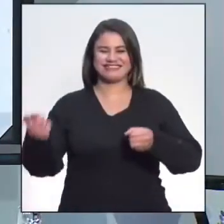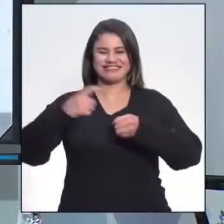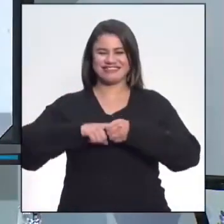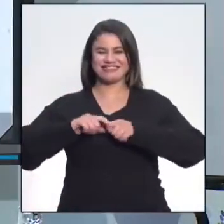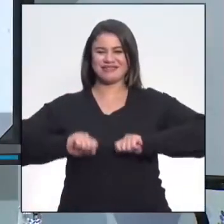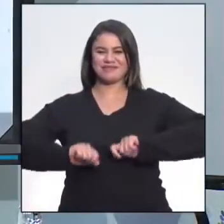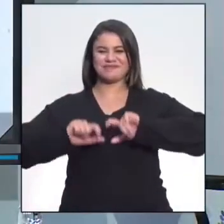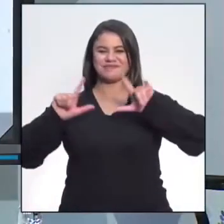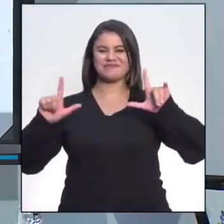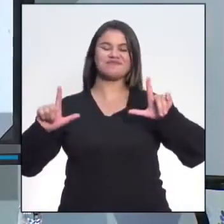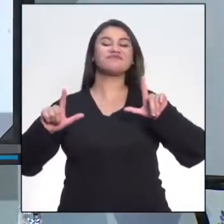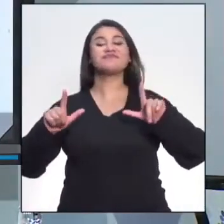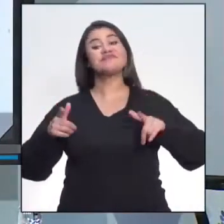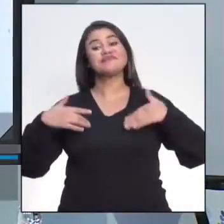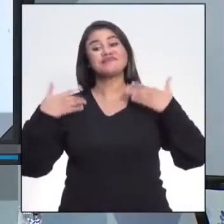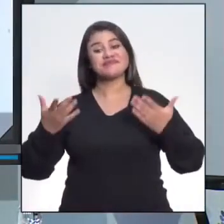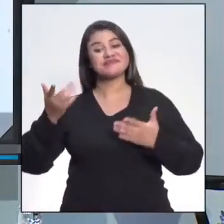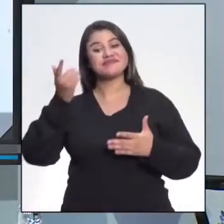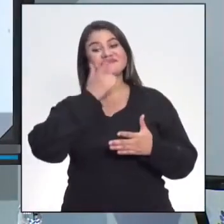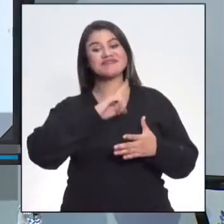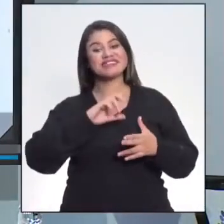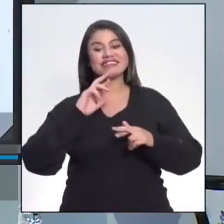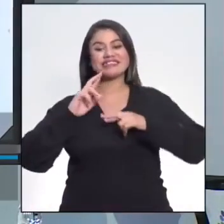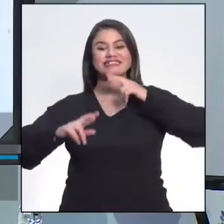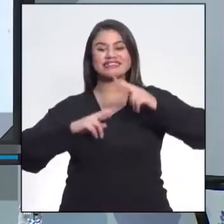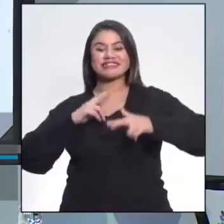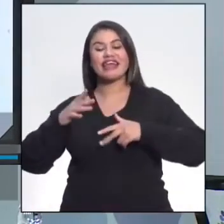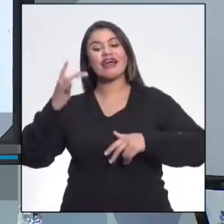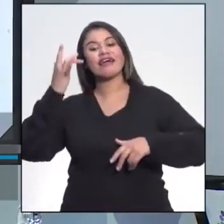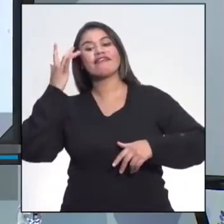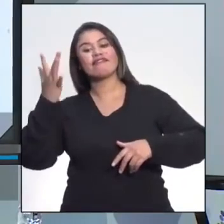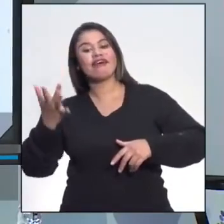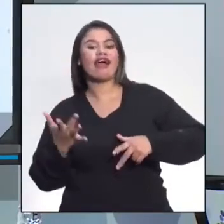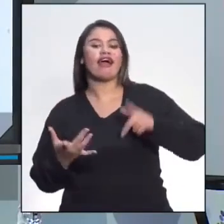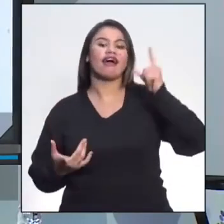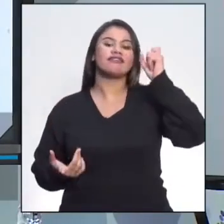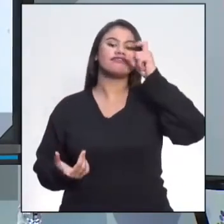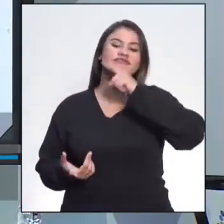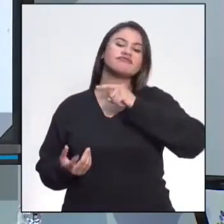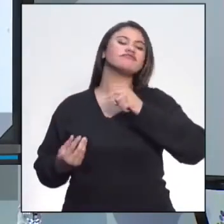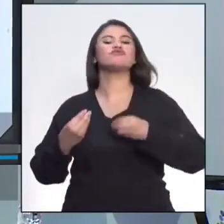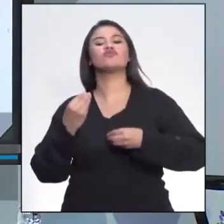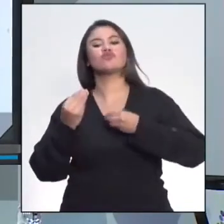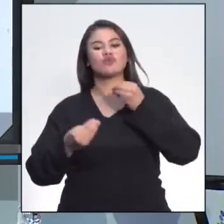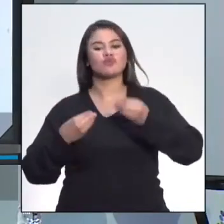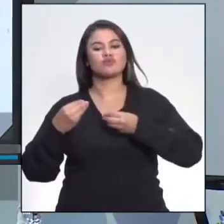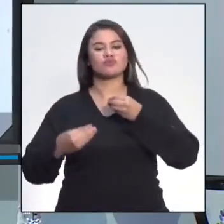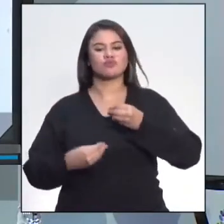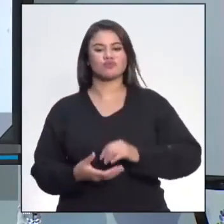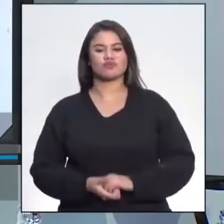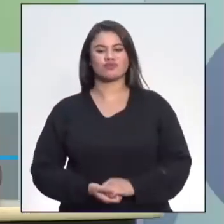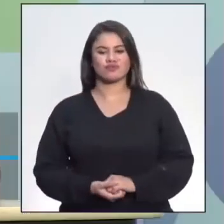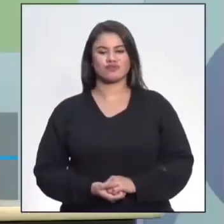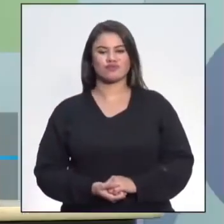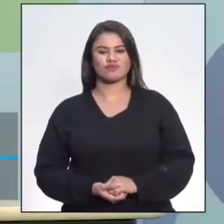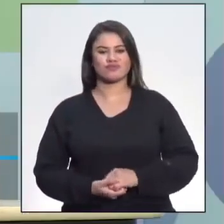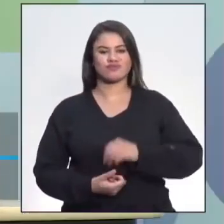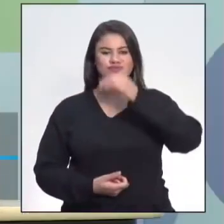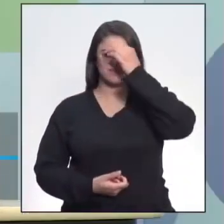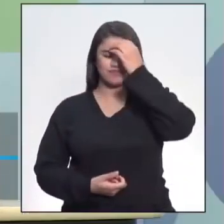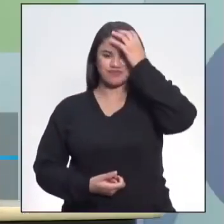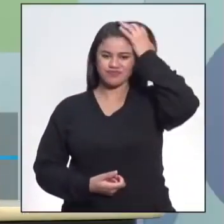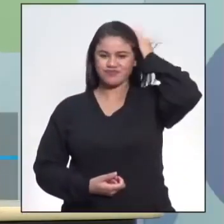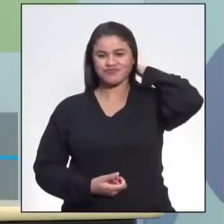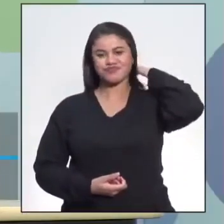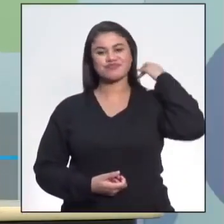Voltamos. E aí, pessoal, vocês conseguiram responder a atividade? Acharam fácil? Acharam difícil? Como foi? Professora Inês, como foi o chat?